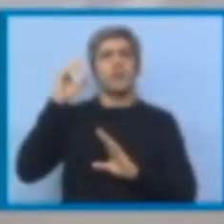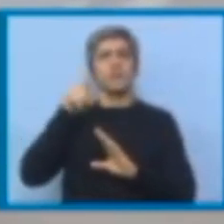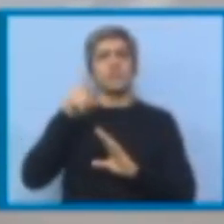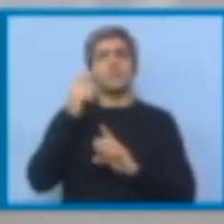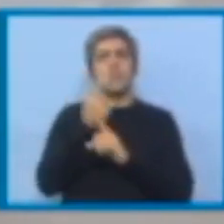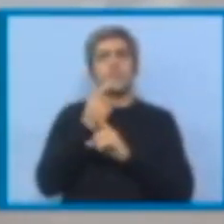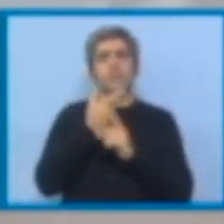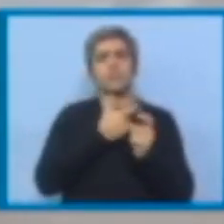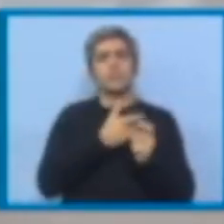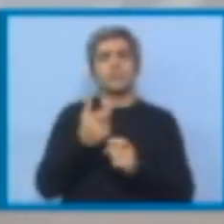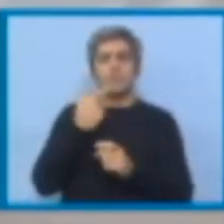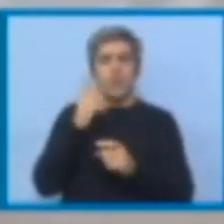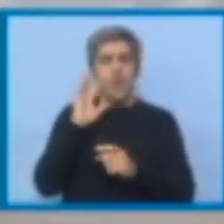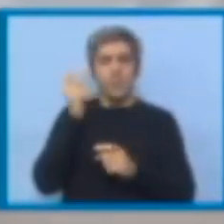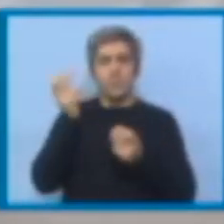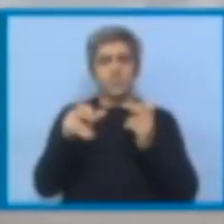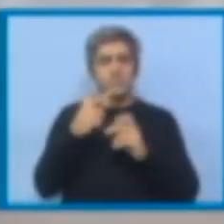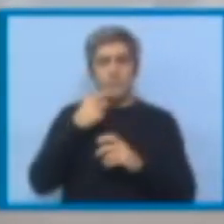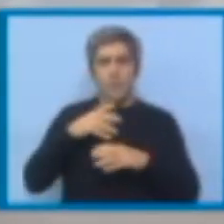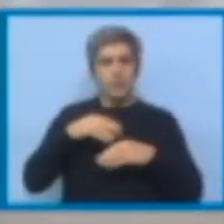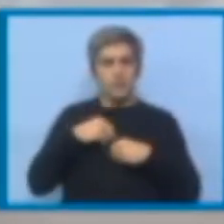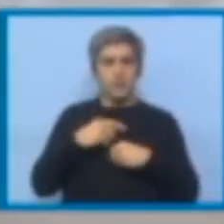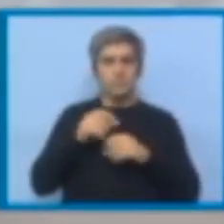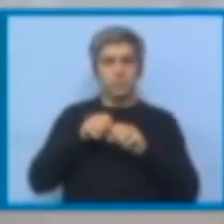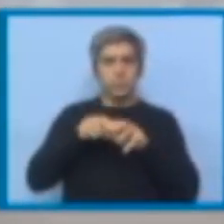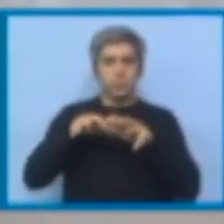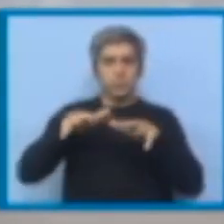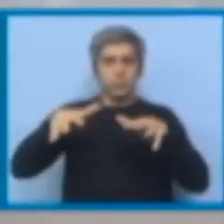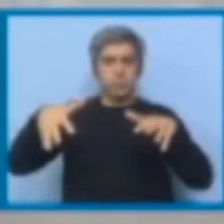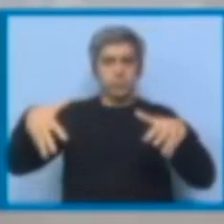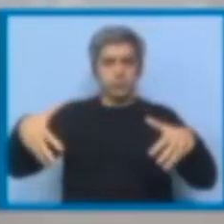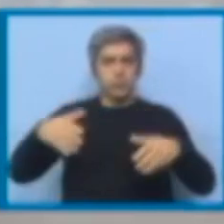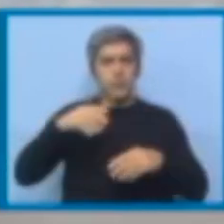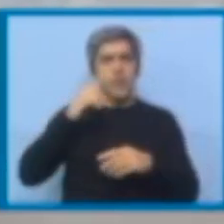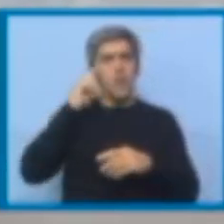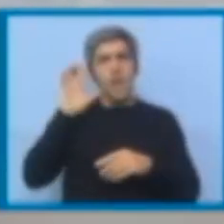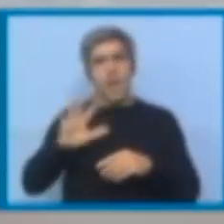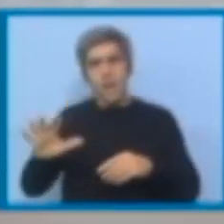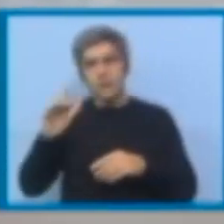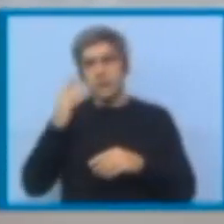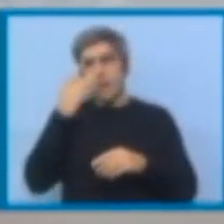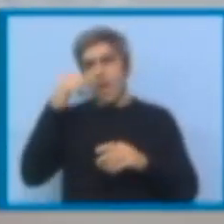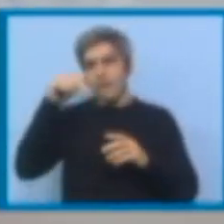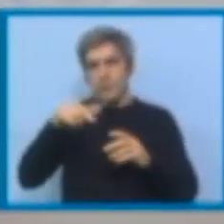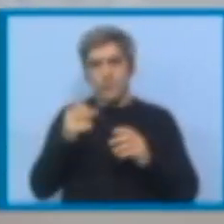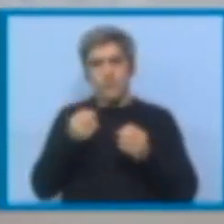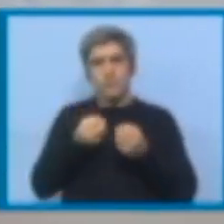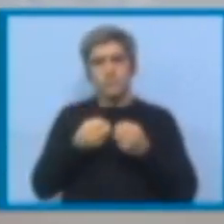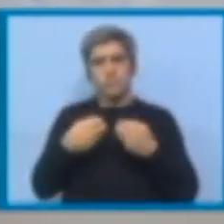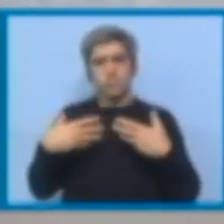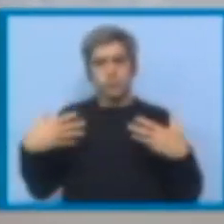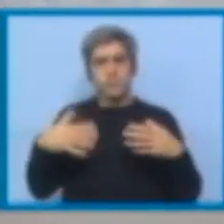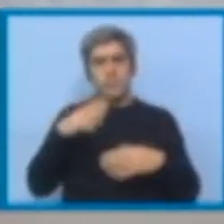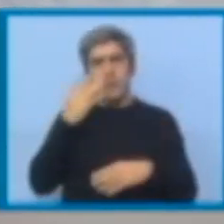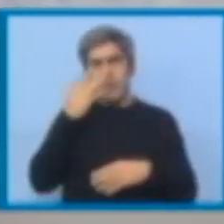esses atos cruéis, hediondos que têm acontecido, que têm pulverizado o mapa asiático e africano, principalmente, e de um modo especial